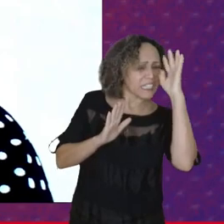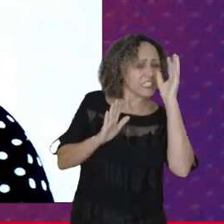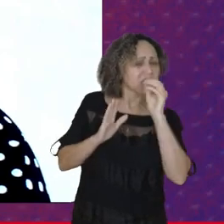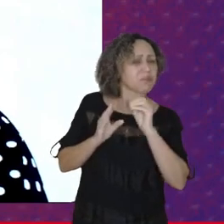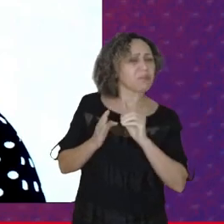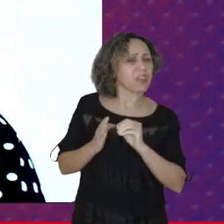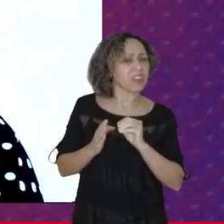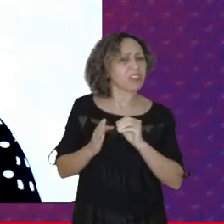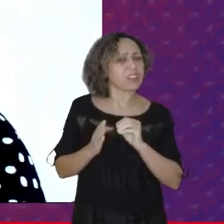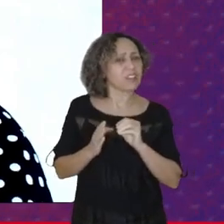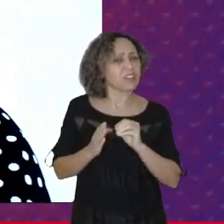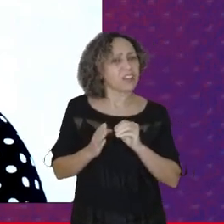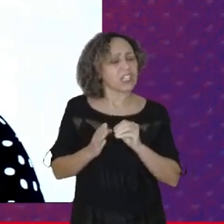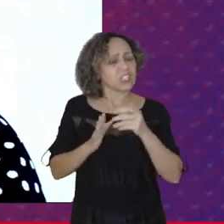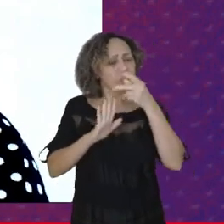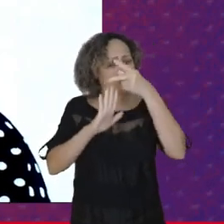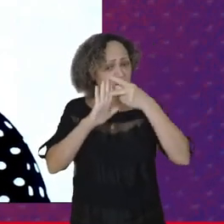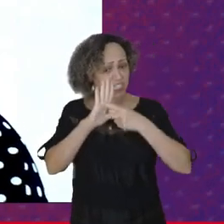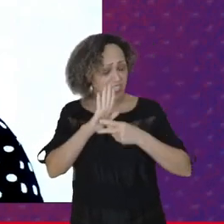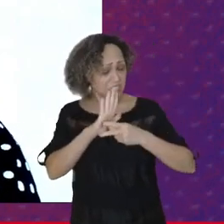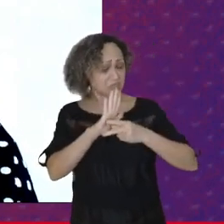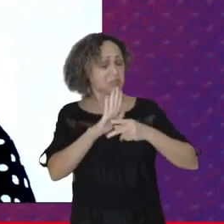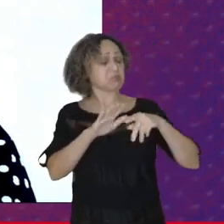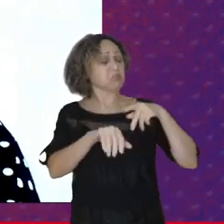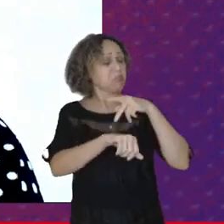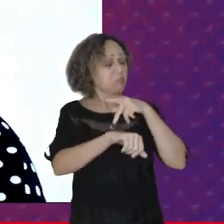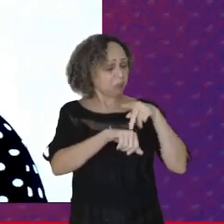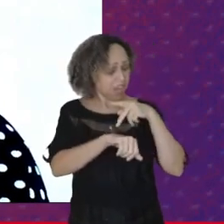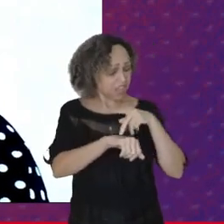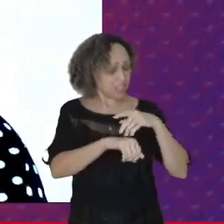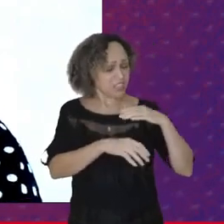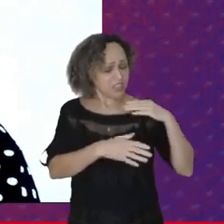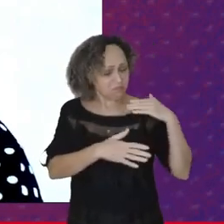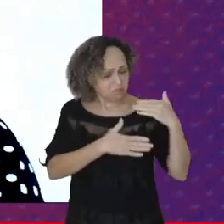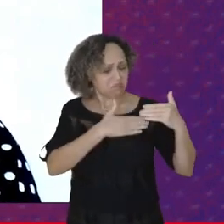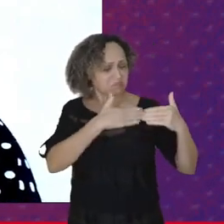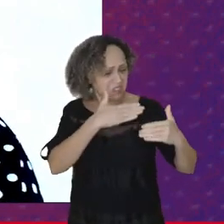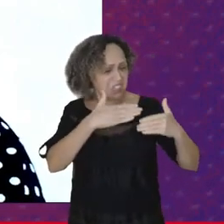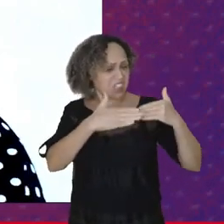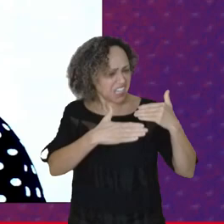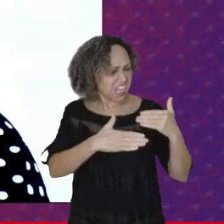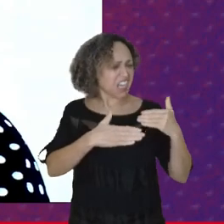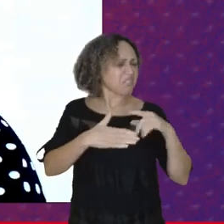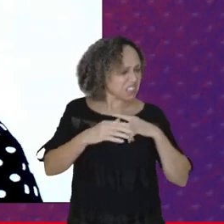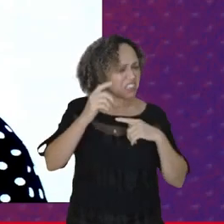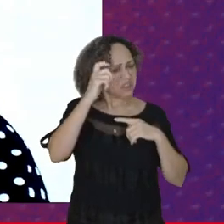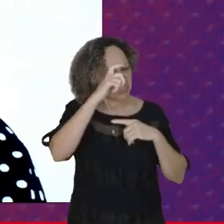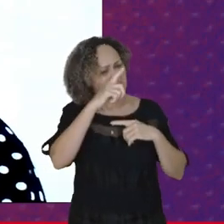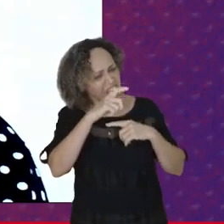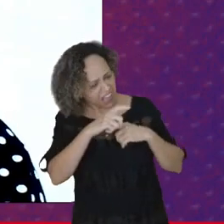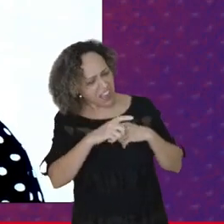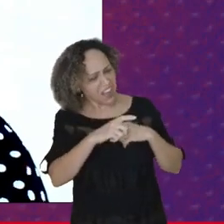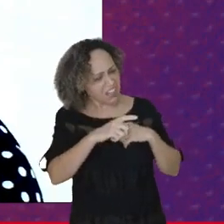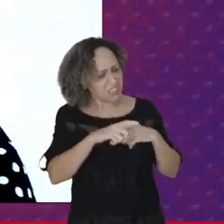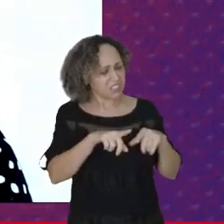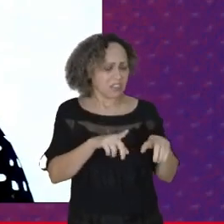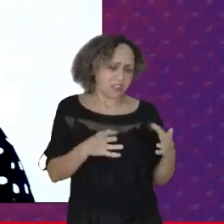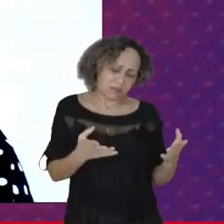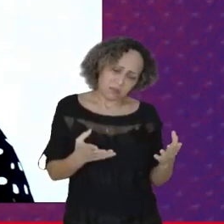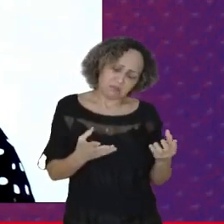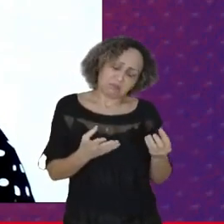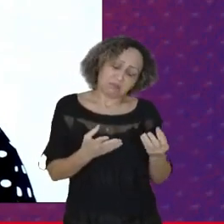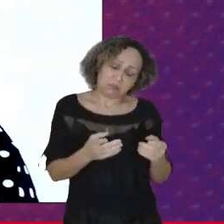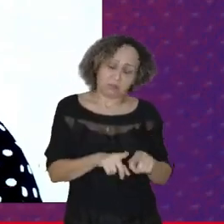avançava com dificuldades, com obstáculos a serem superados, de forma insuficiente,